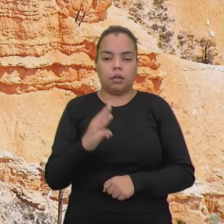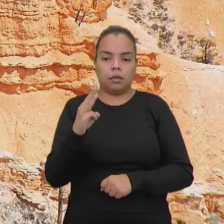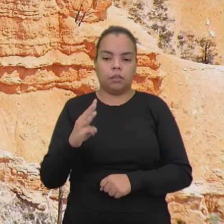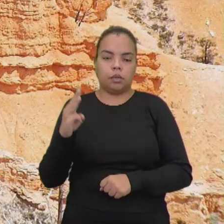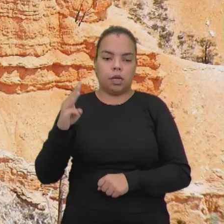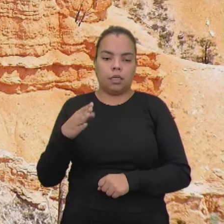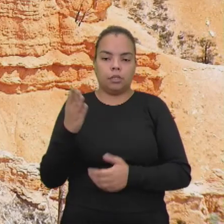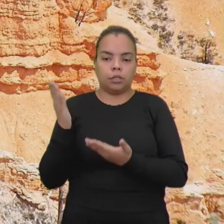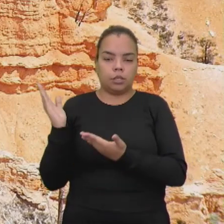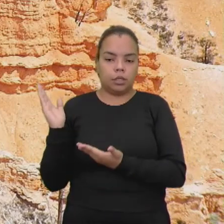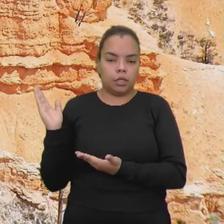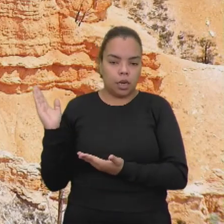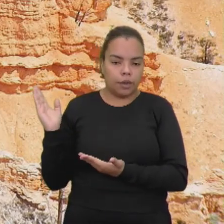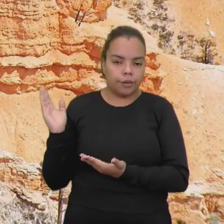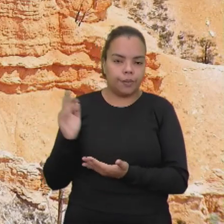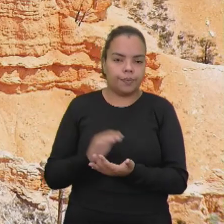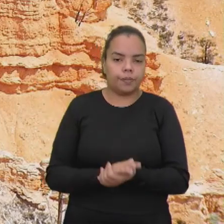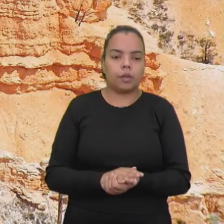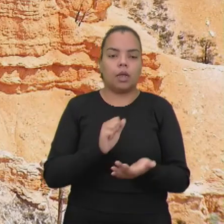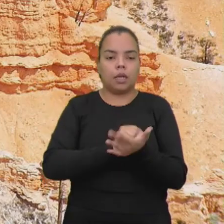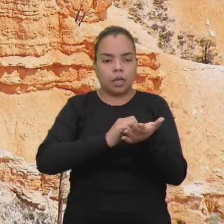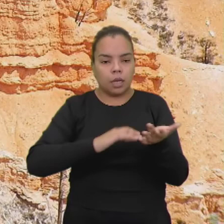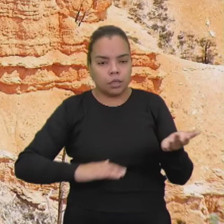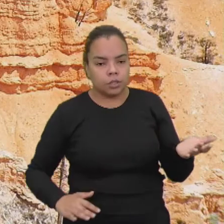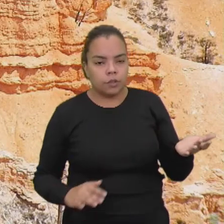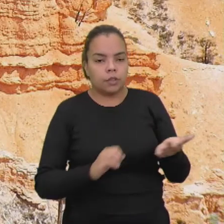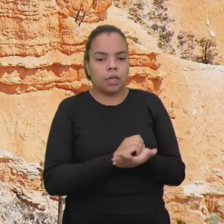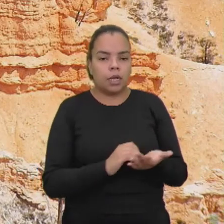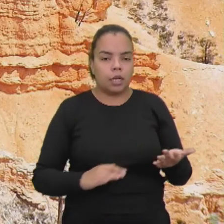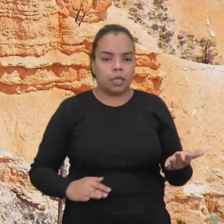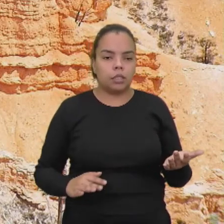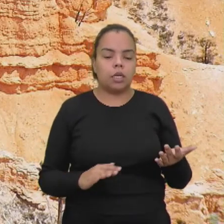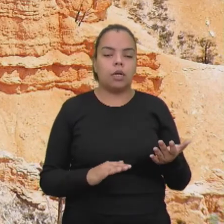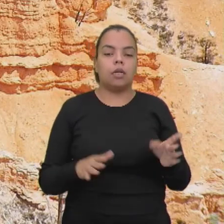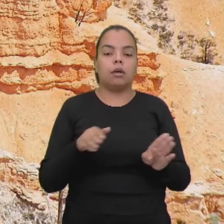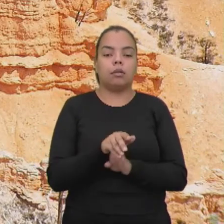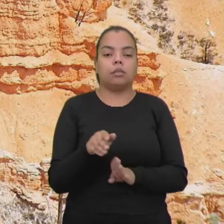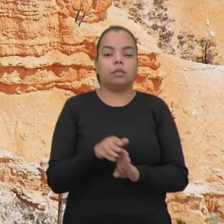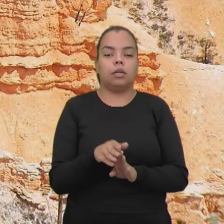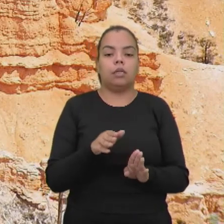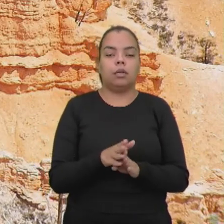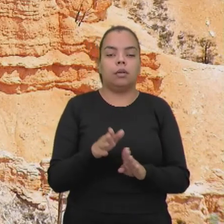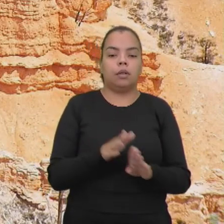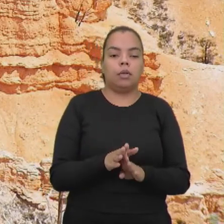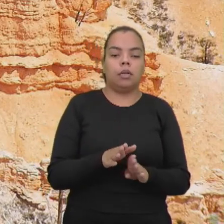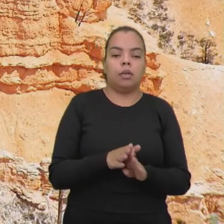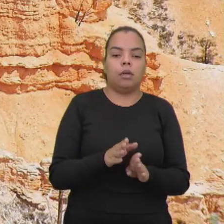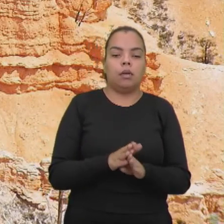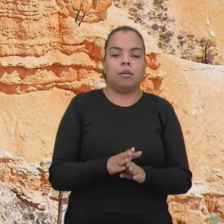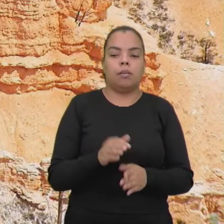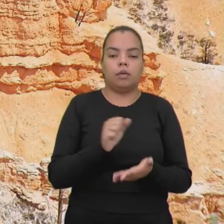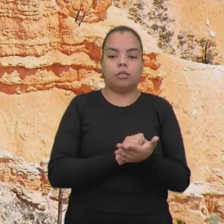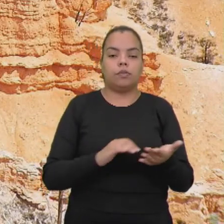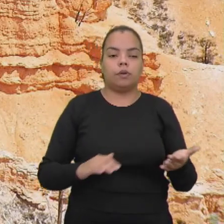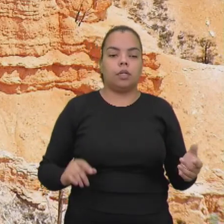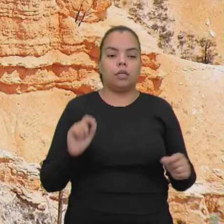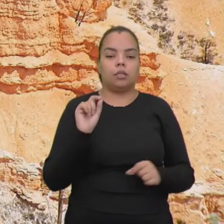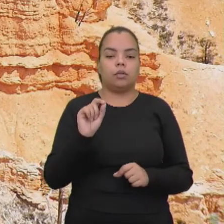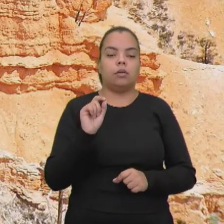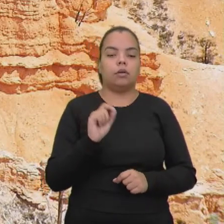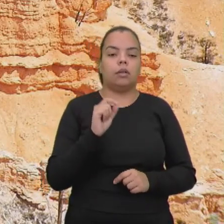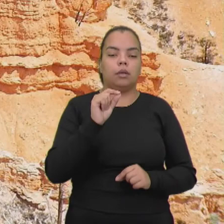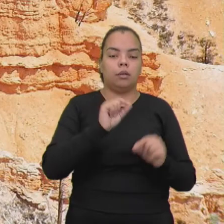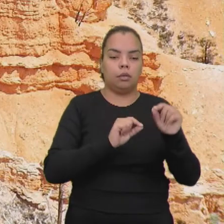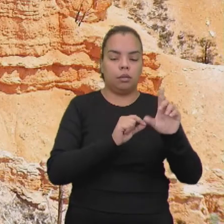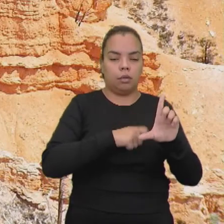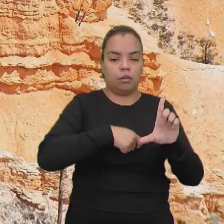uma atividade, né? Em seguida aí recomendamos que realize uma atividade de construção de um diagrama de ciclos